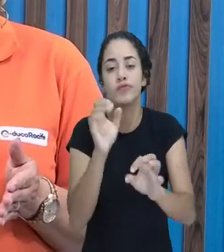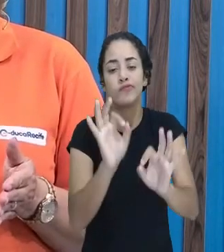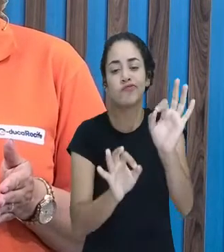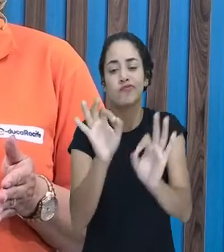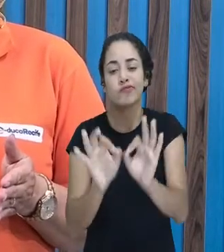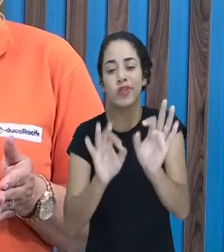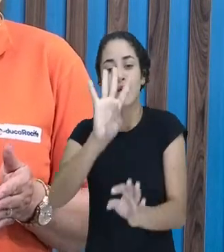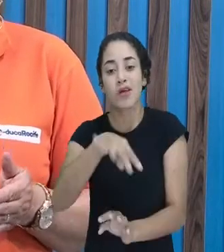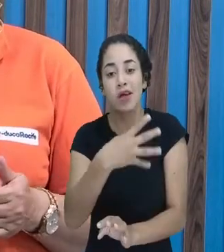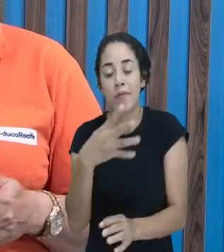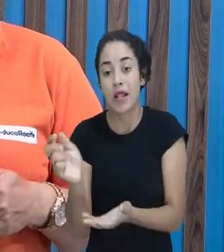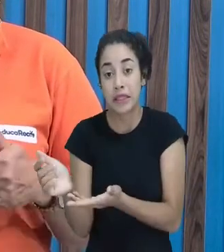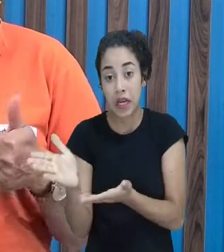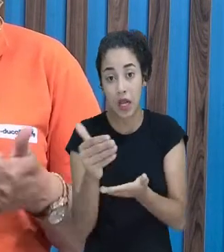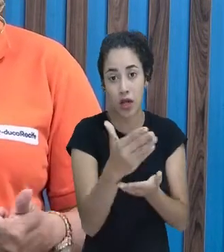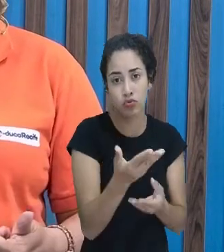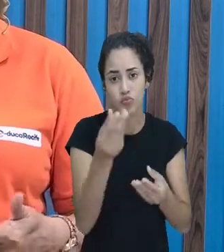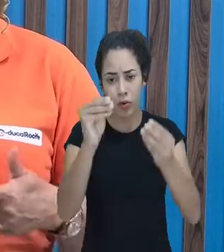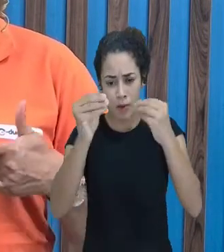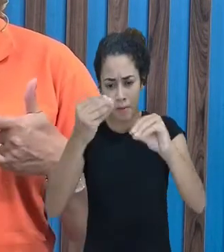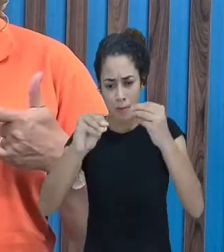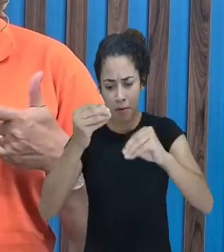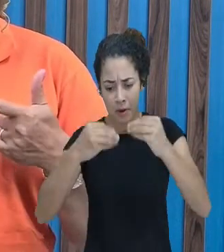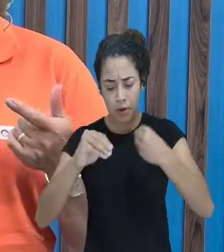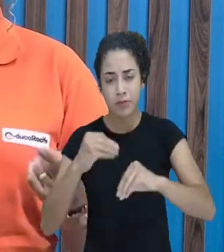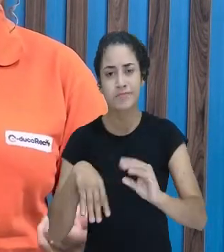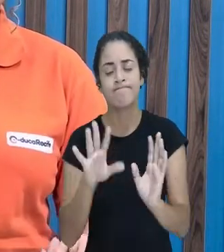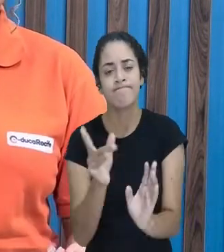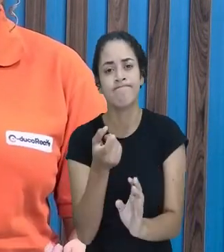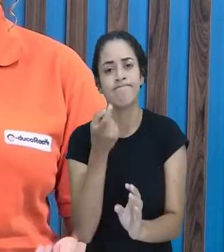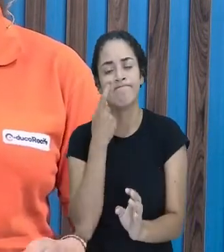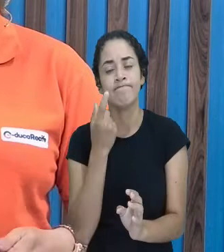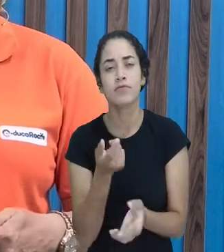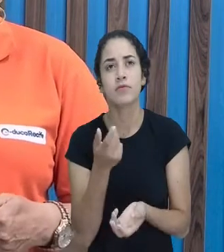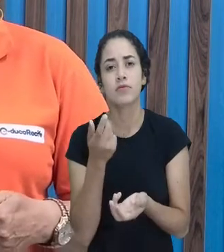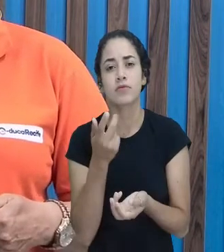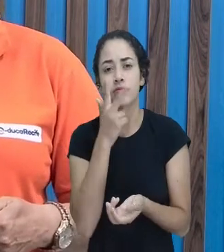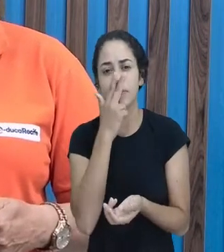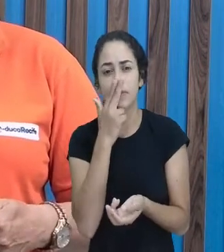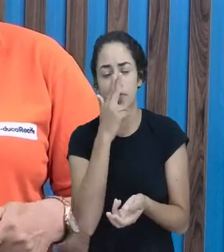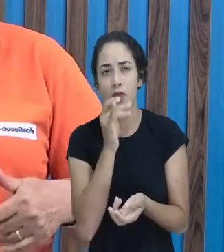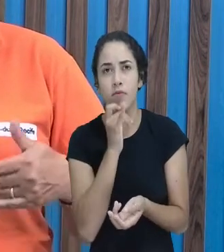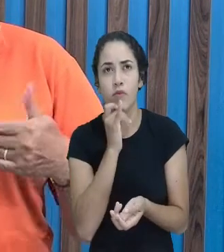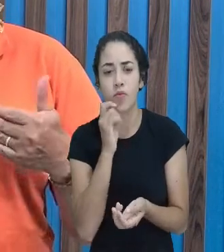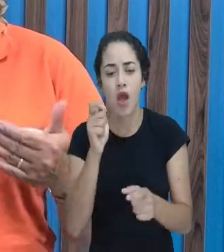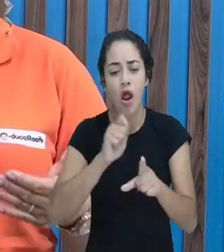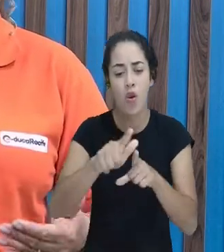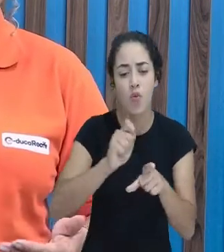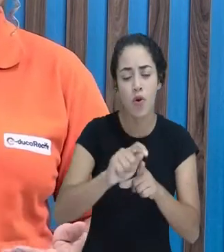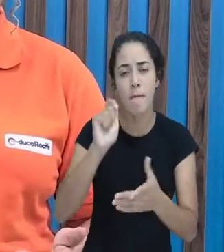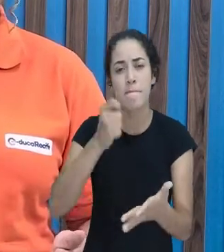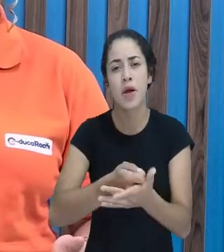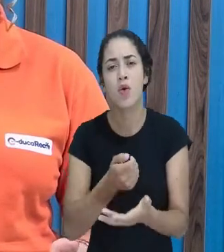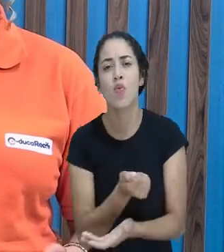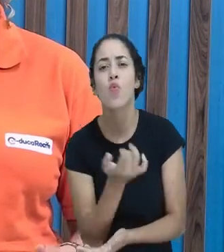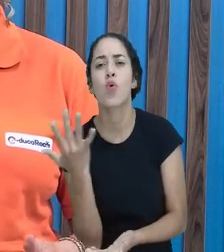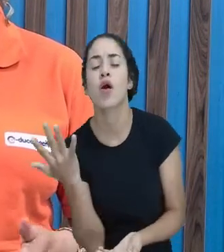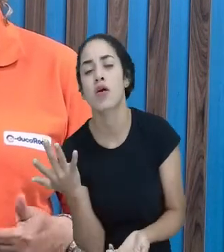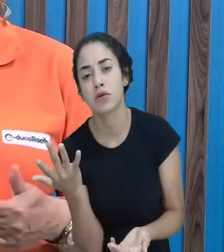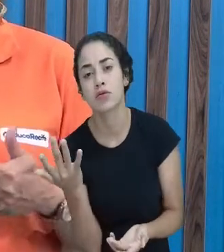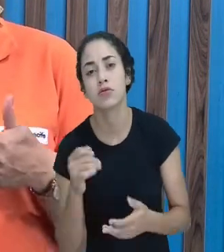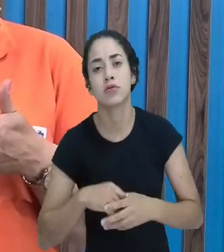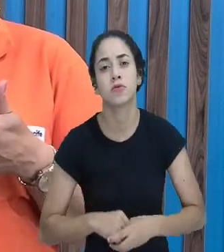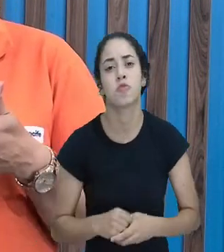que eu tenho. Então, tipo, o que eu pago de aluguel, o que eu pago